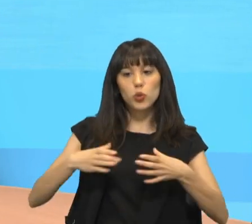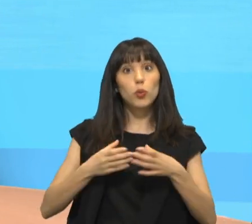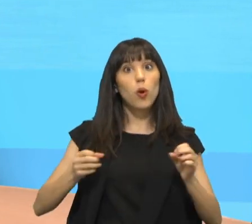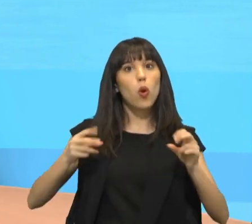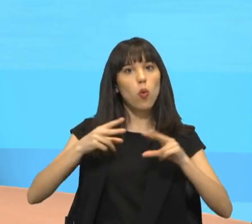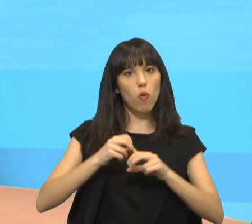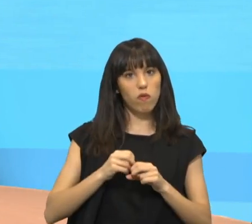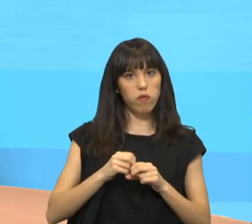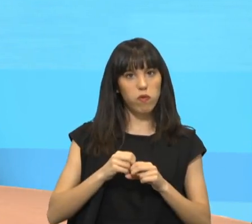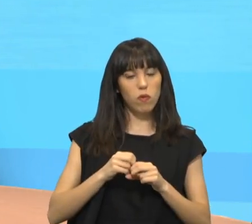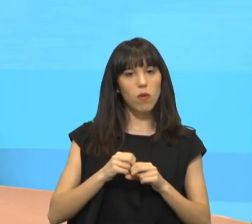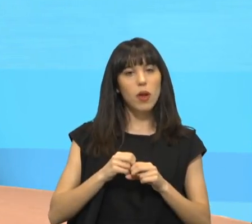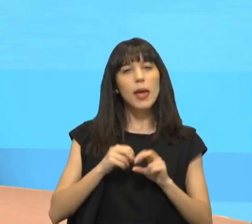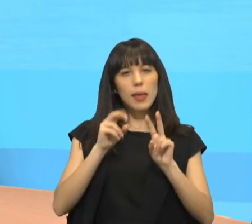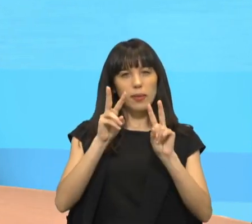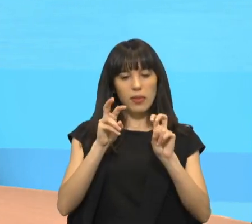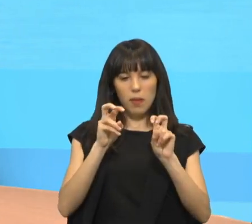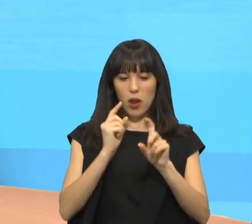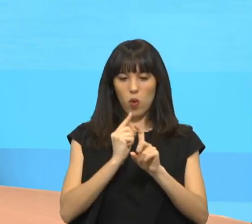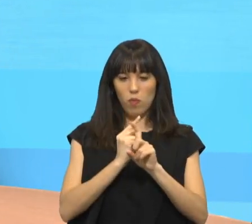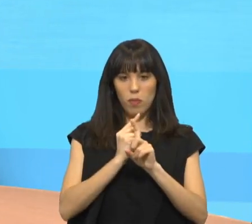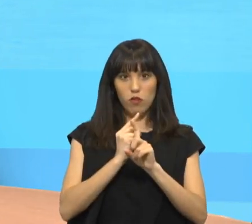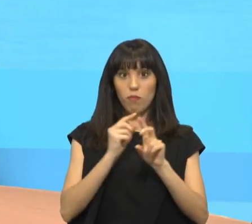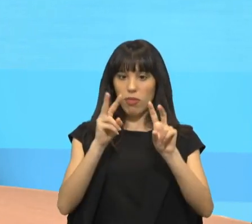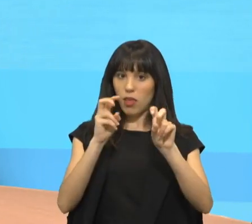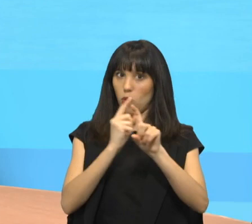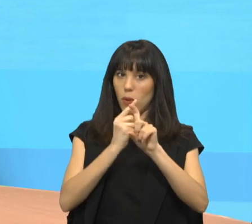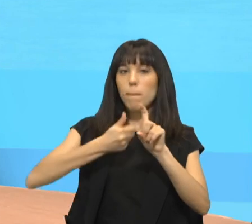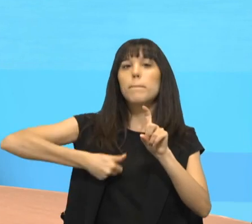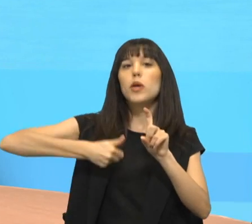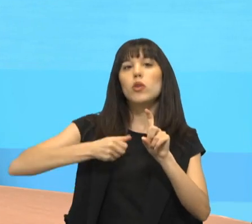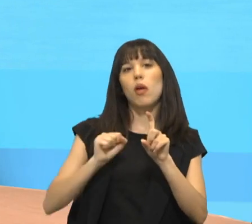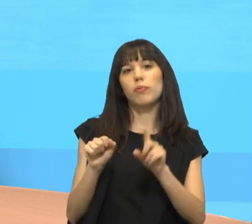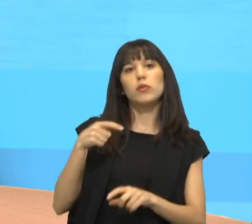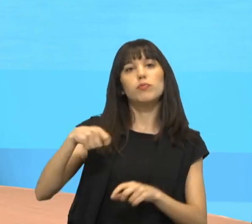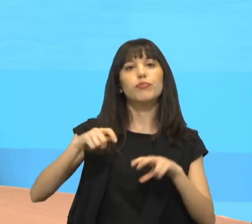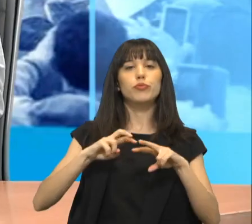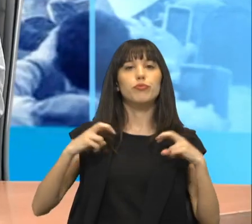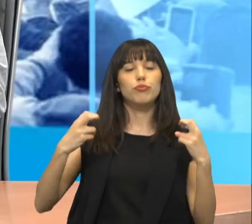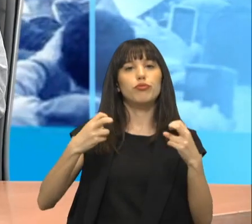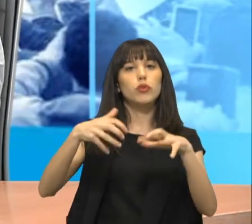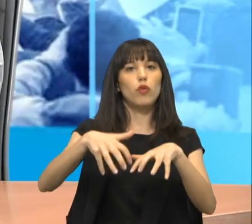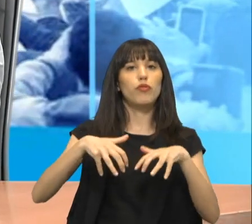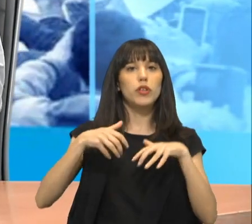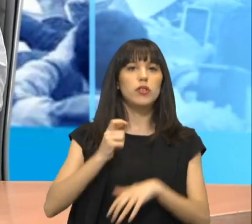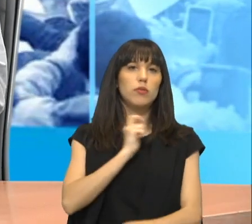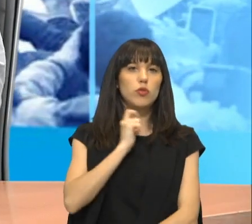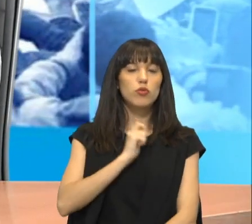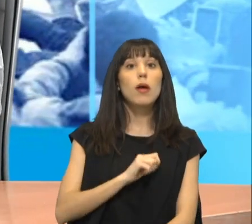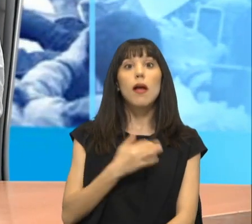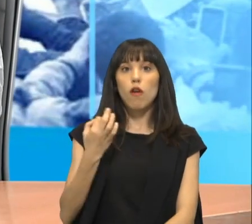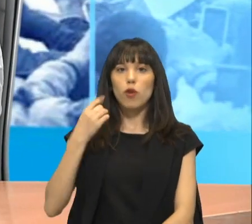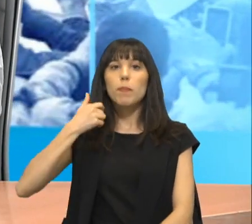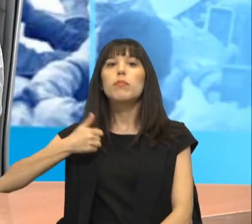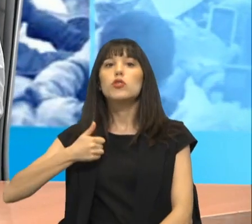de manter o tema como prioritário para esta presidência da Conferência Episcopal? Eu acho que é uma continuidade naquilo que tem sido o caminho que esta